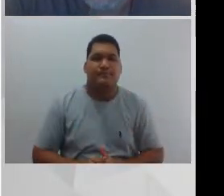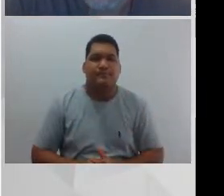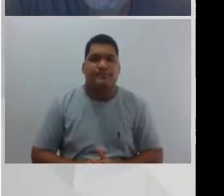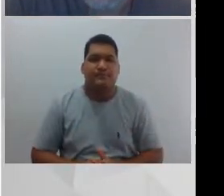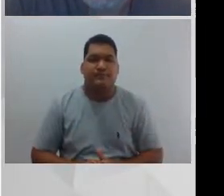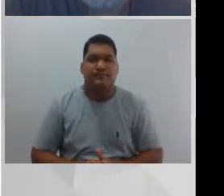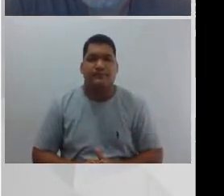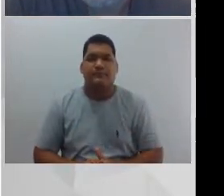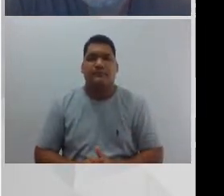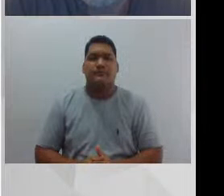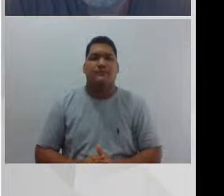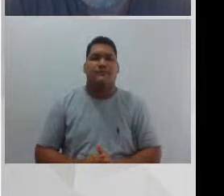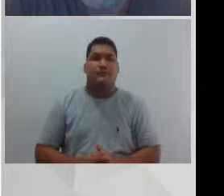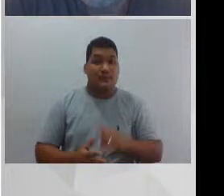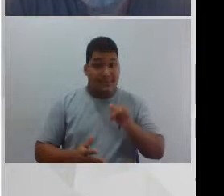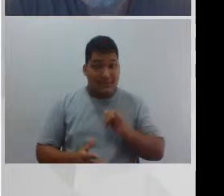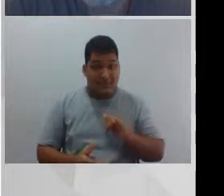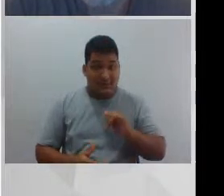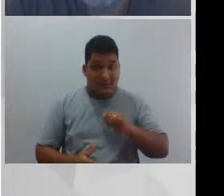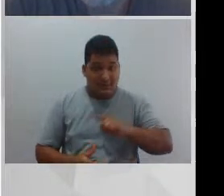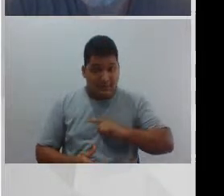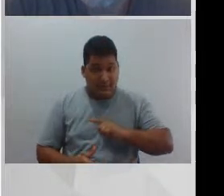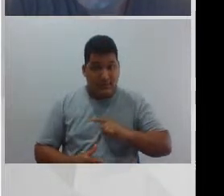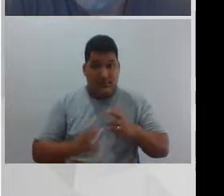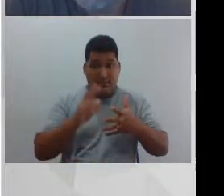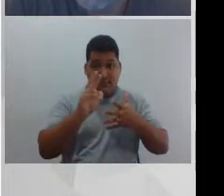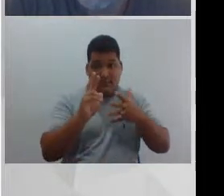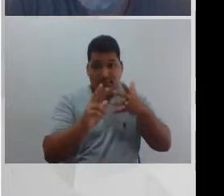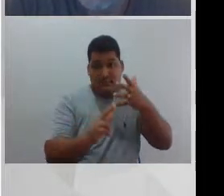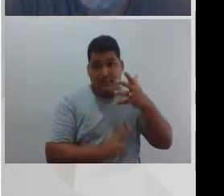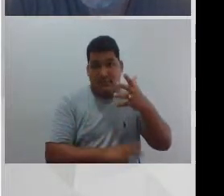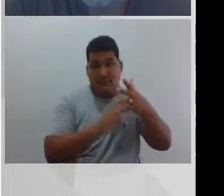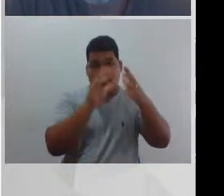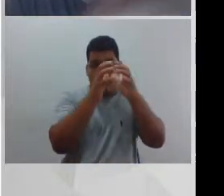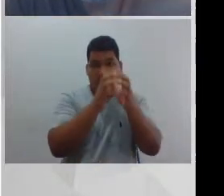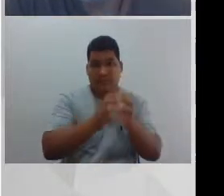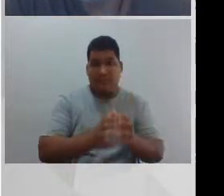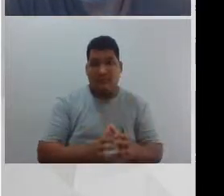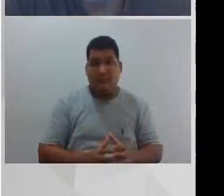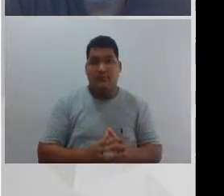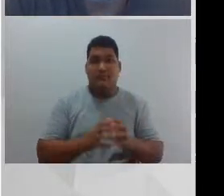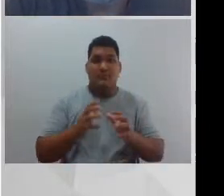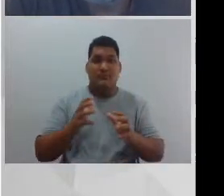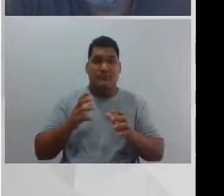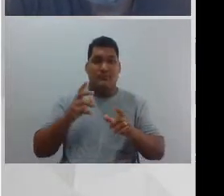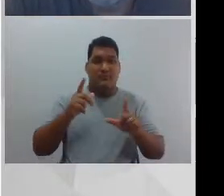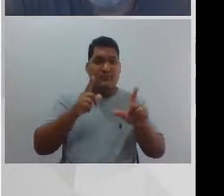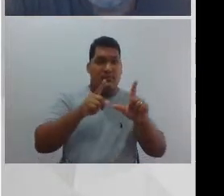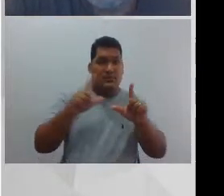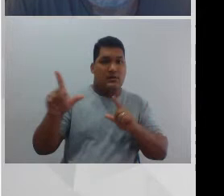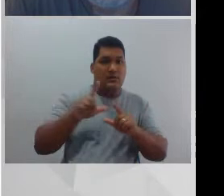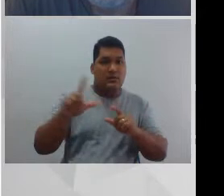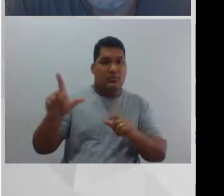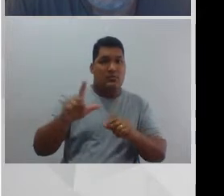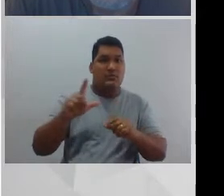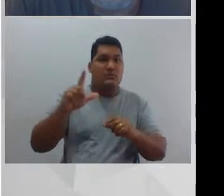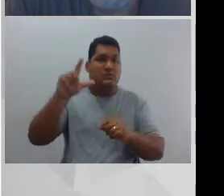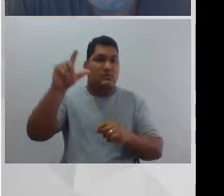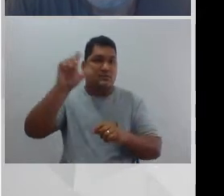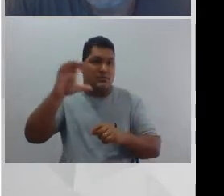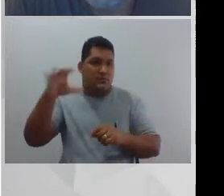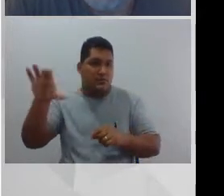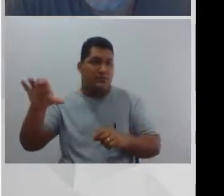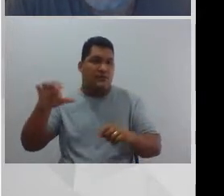Né? Existem vários conceitos, vários nomes aí na literatura científica, no meio científico, né?